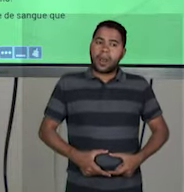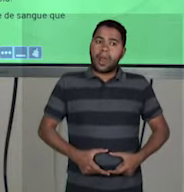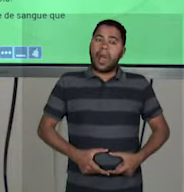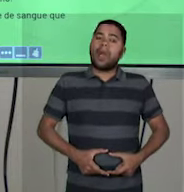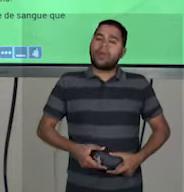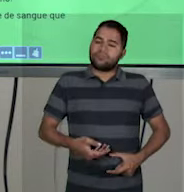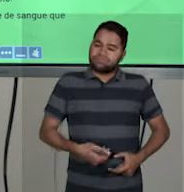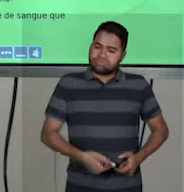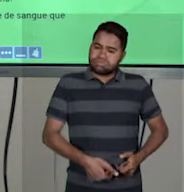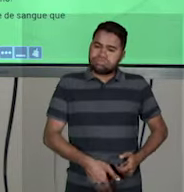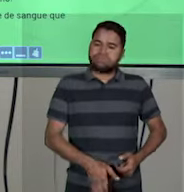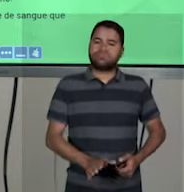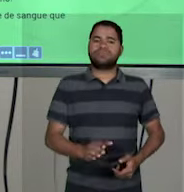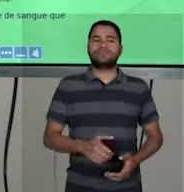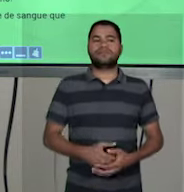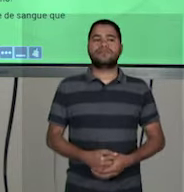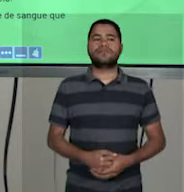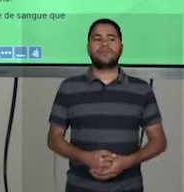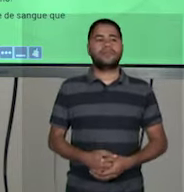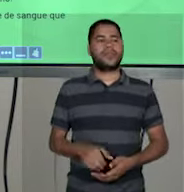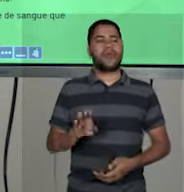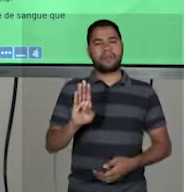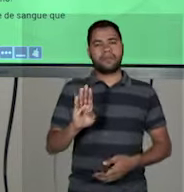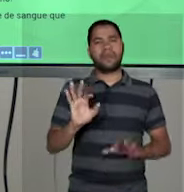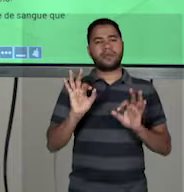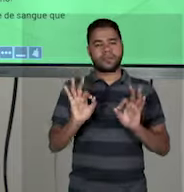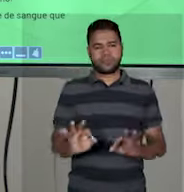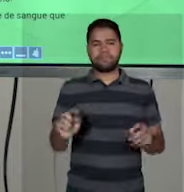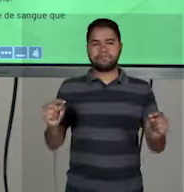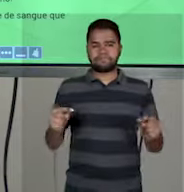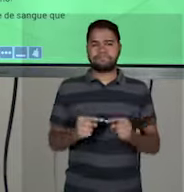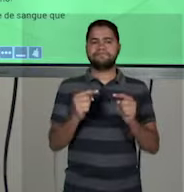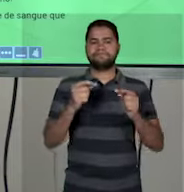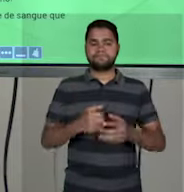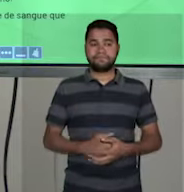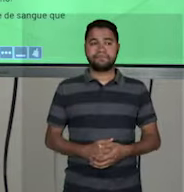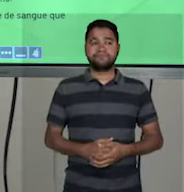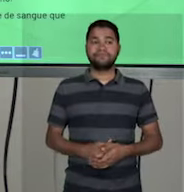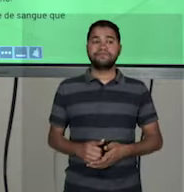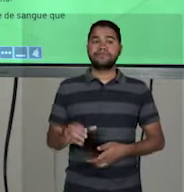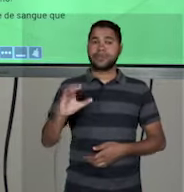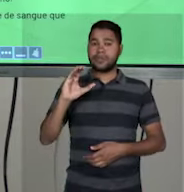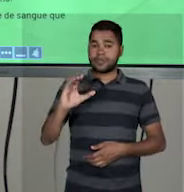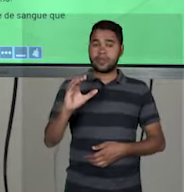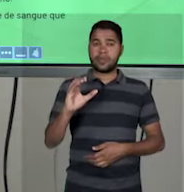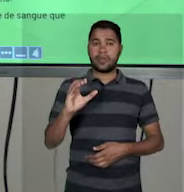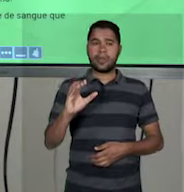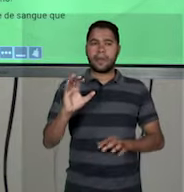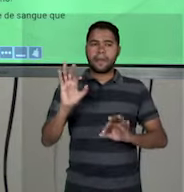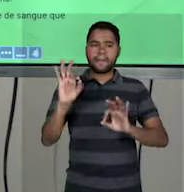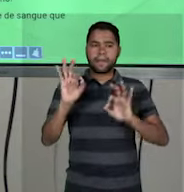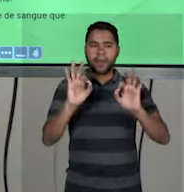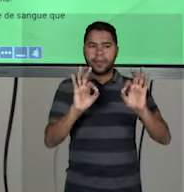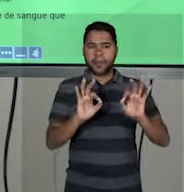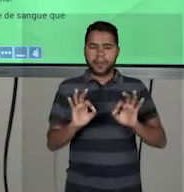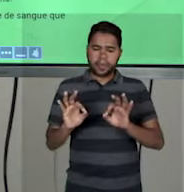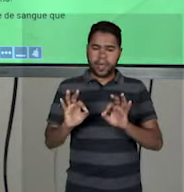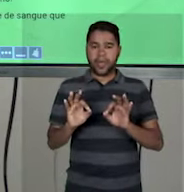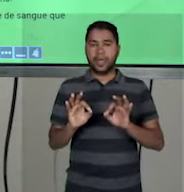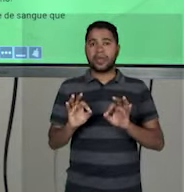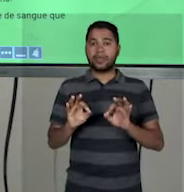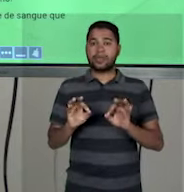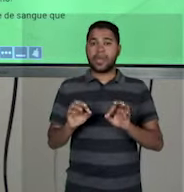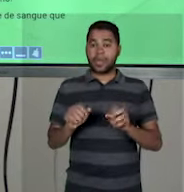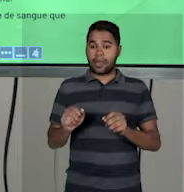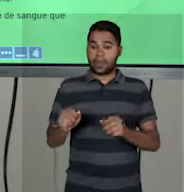hora da sua excreção. Então, letra B também está correto. Letra C, manutenção da concentração